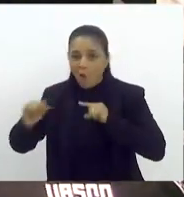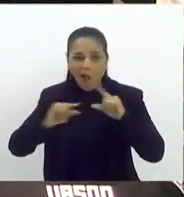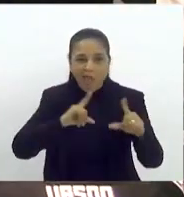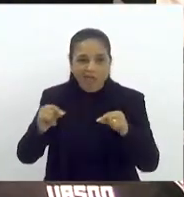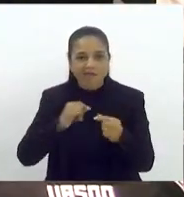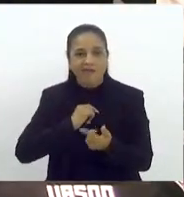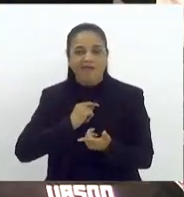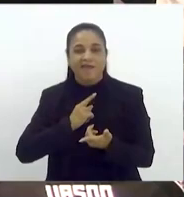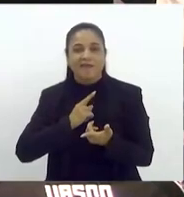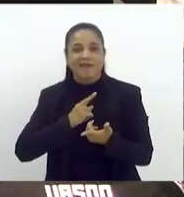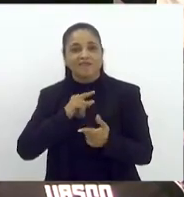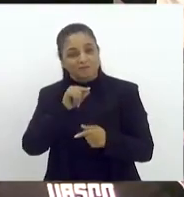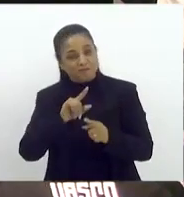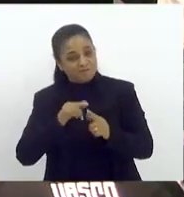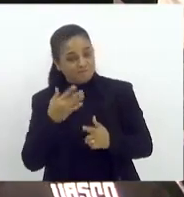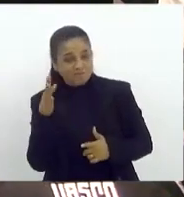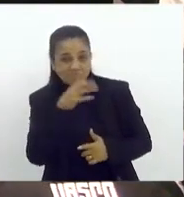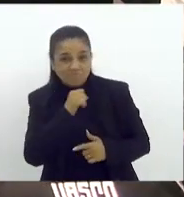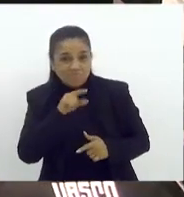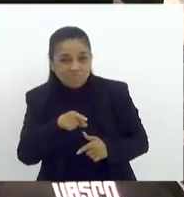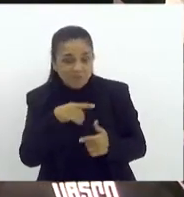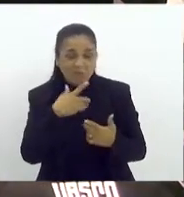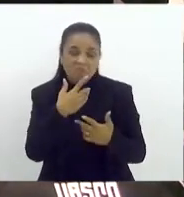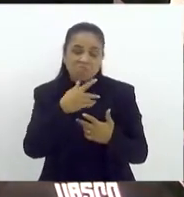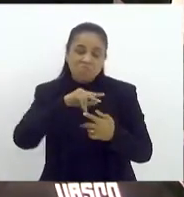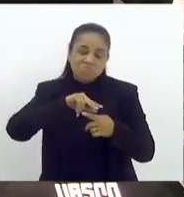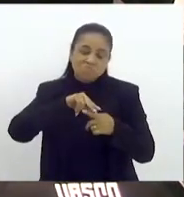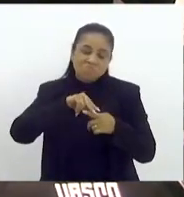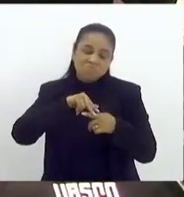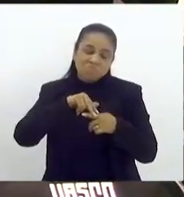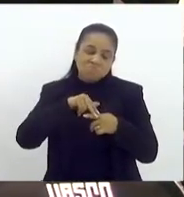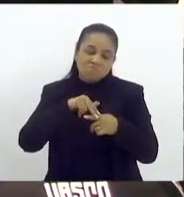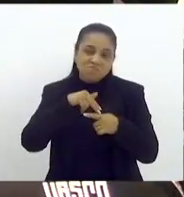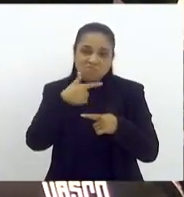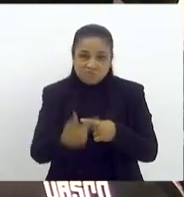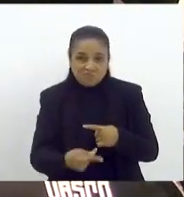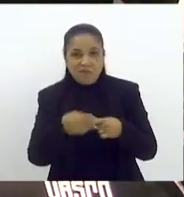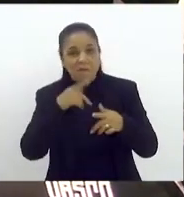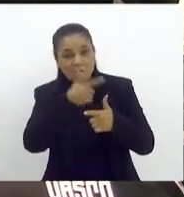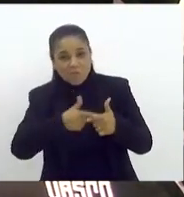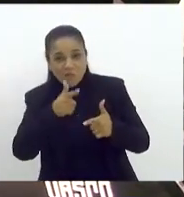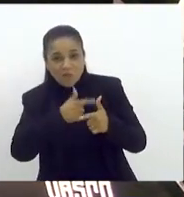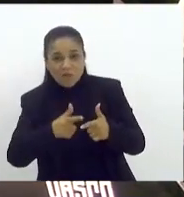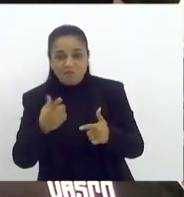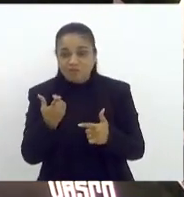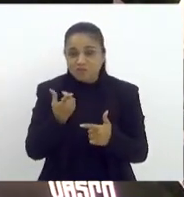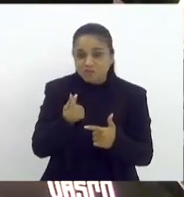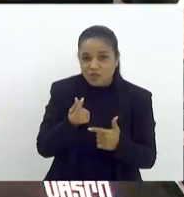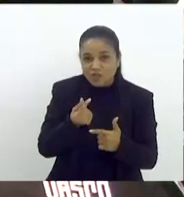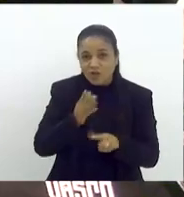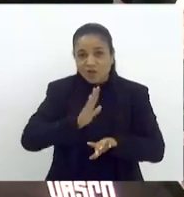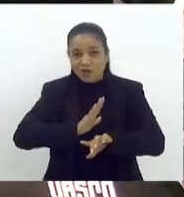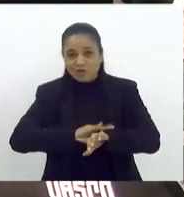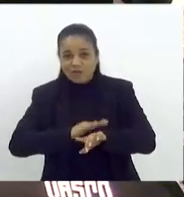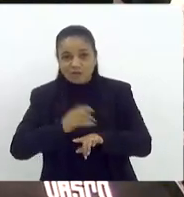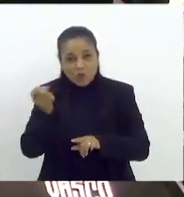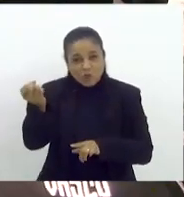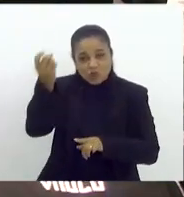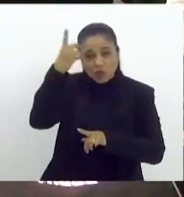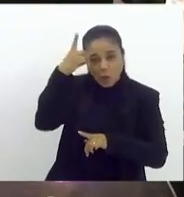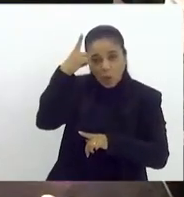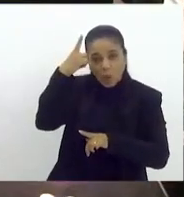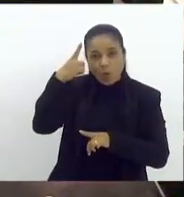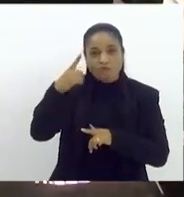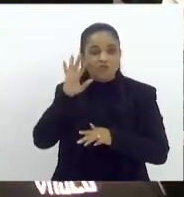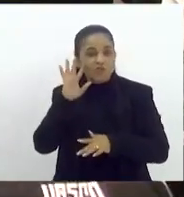precipício precipitou-se que eu nunca cairia nisso contando mais problema que dinheiro há um tempo e o incrível talento Nato de resolver